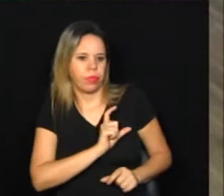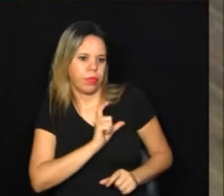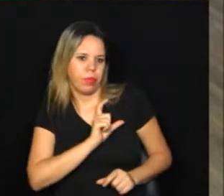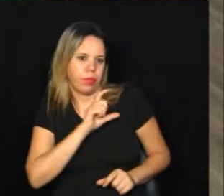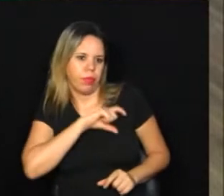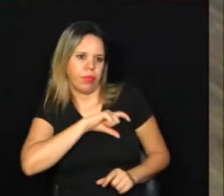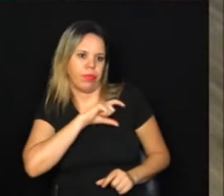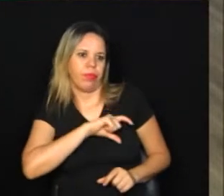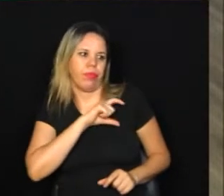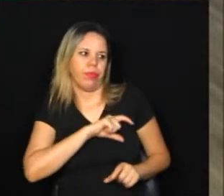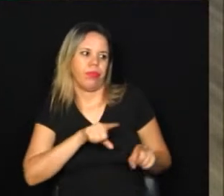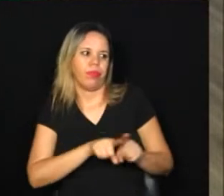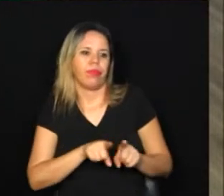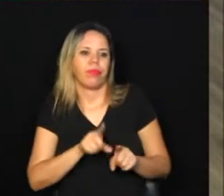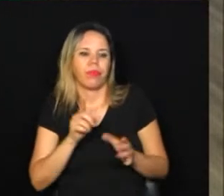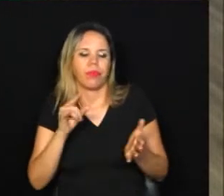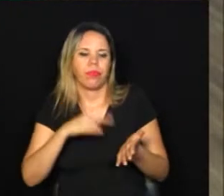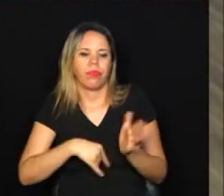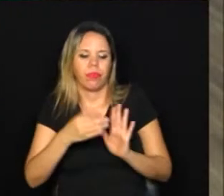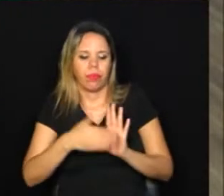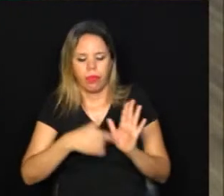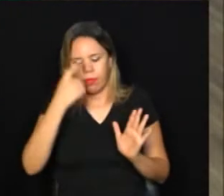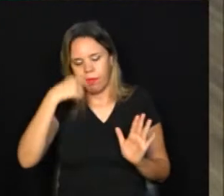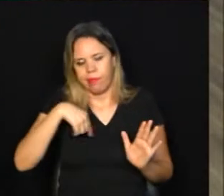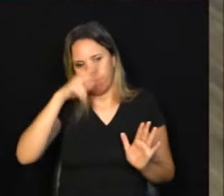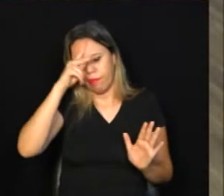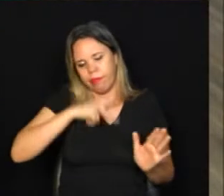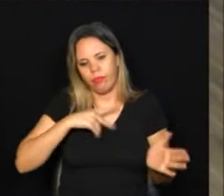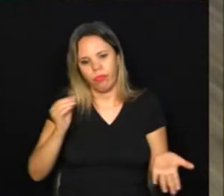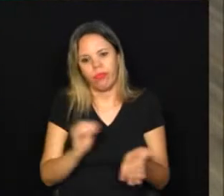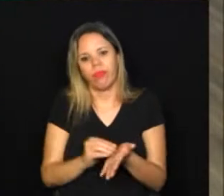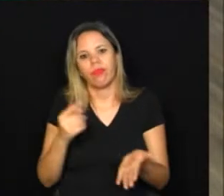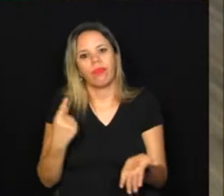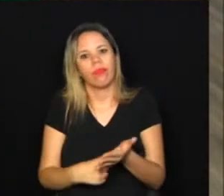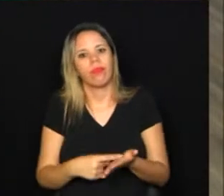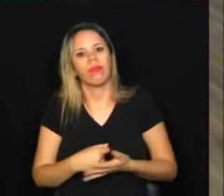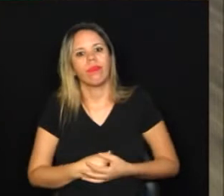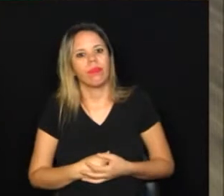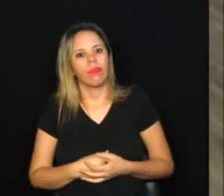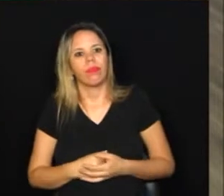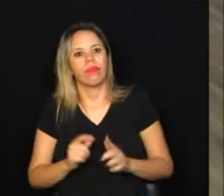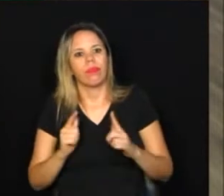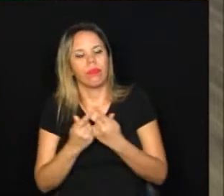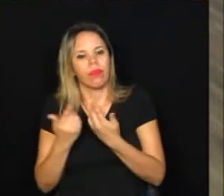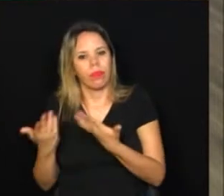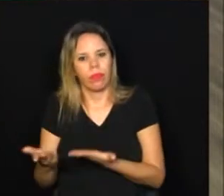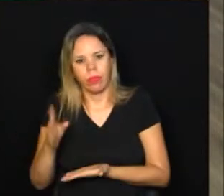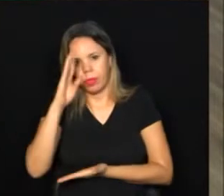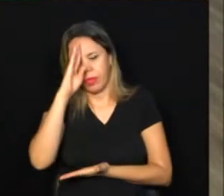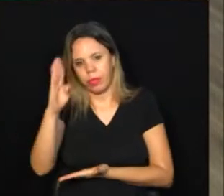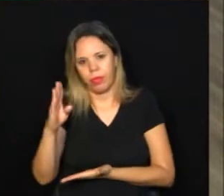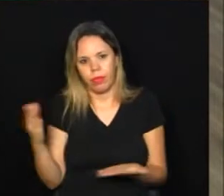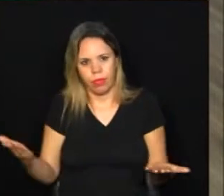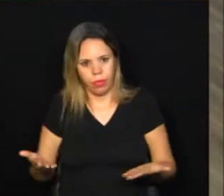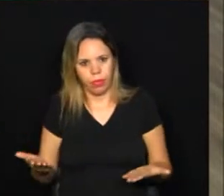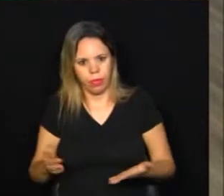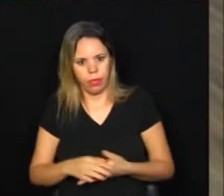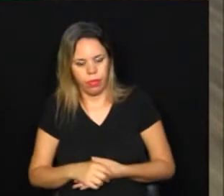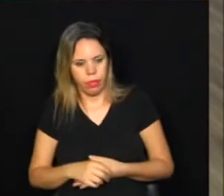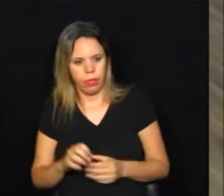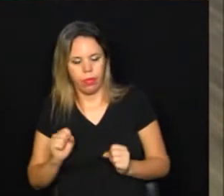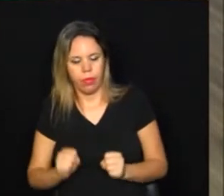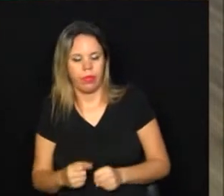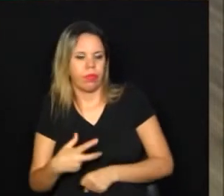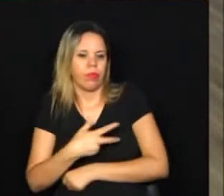poder comprovar que é a pessoa agendada e que está neste grupo aí prioritário agora para poder